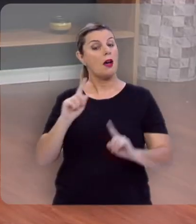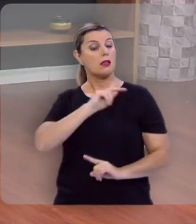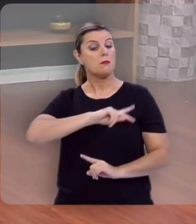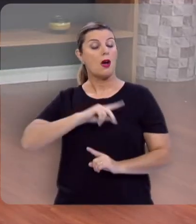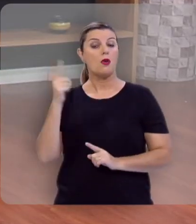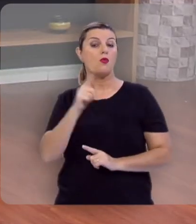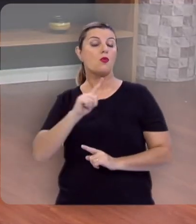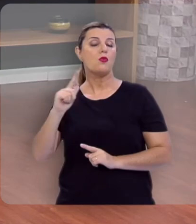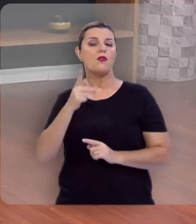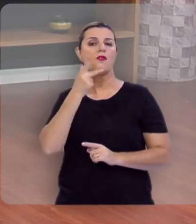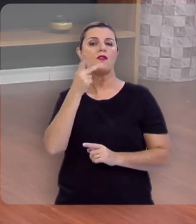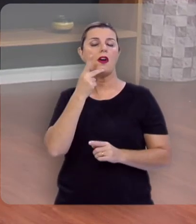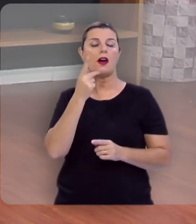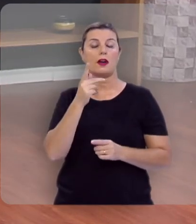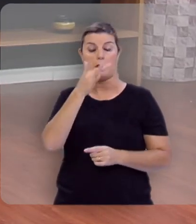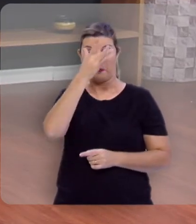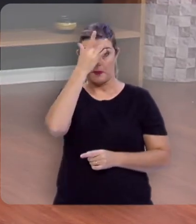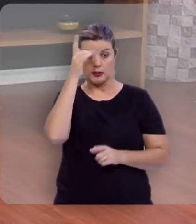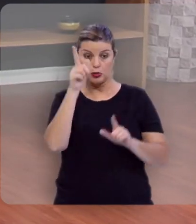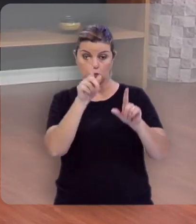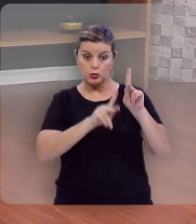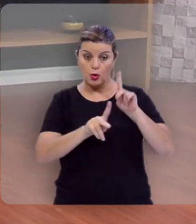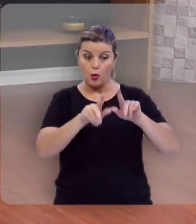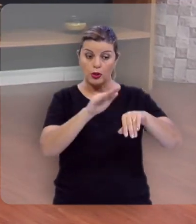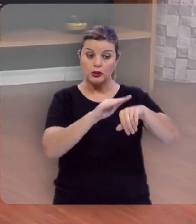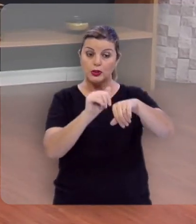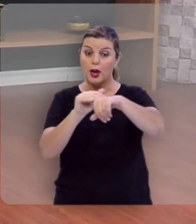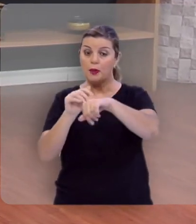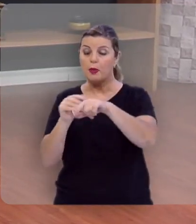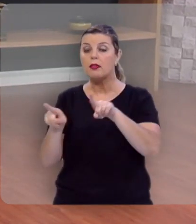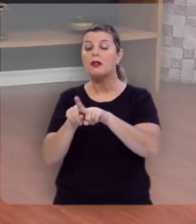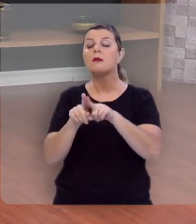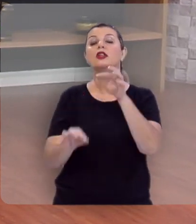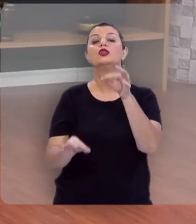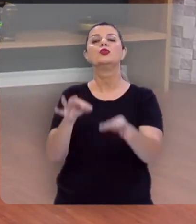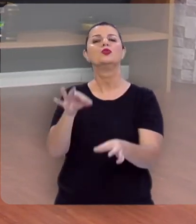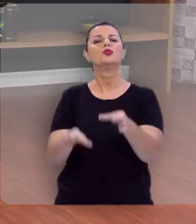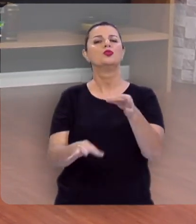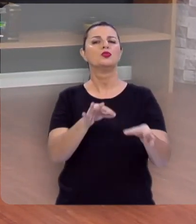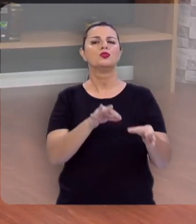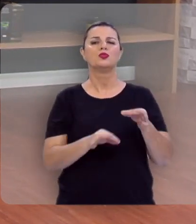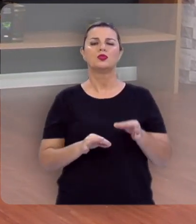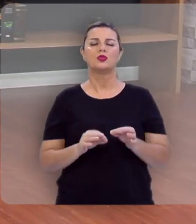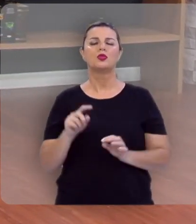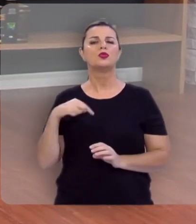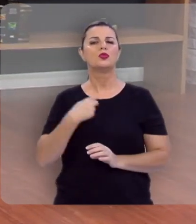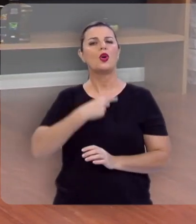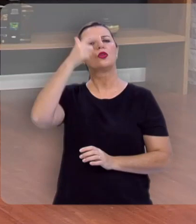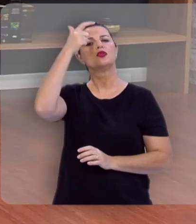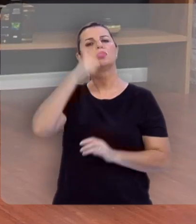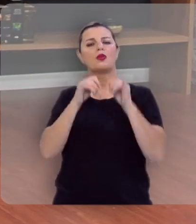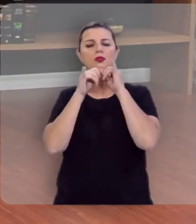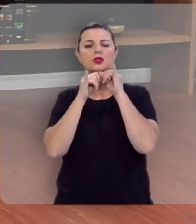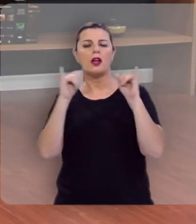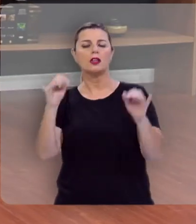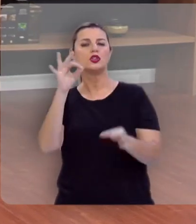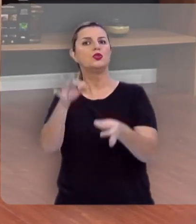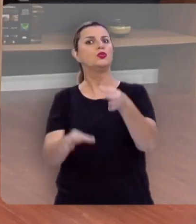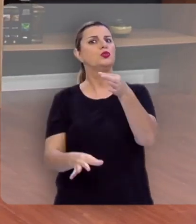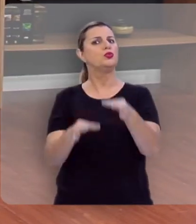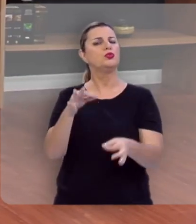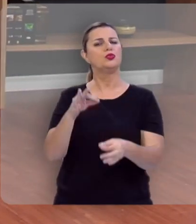Paulo prossegue e diz assim: e aos que Deus chamou, a esses Deus também justificou. Nós somos